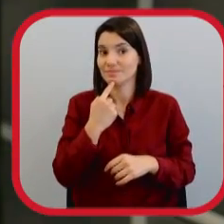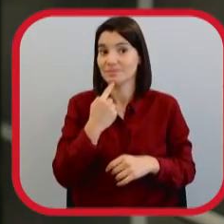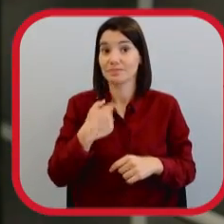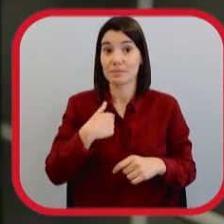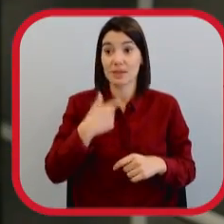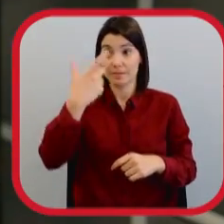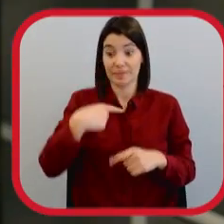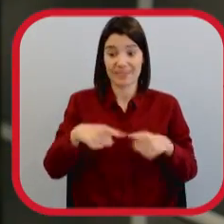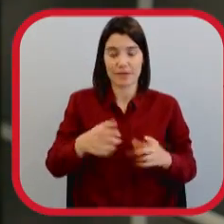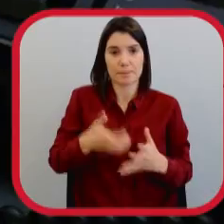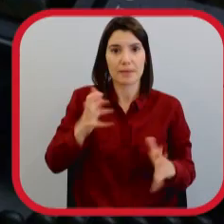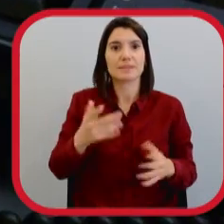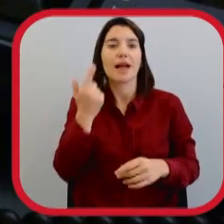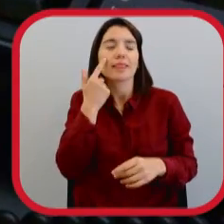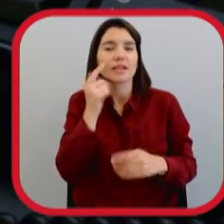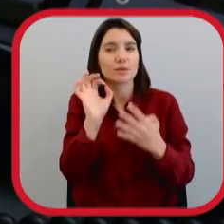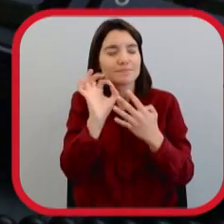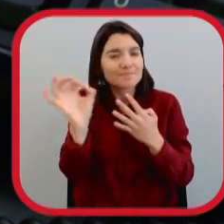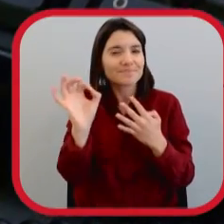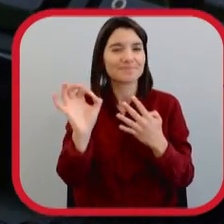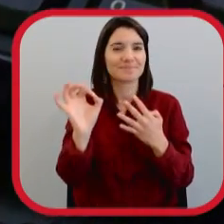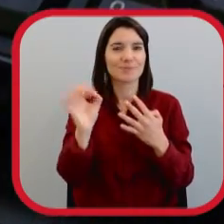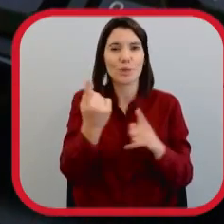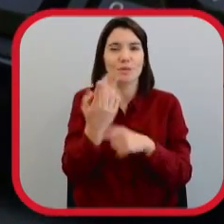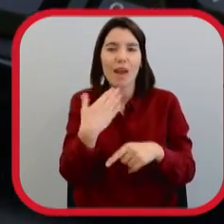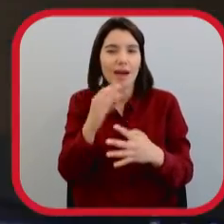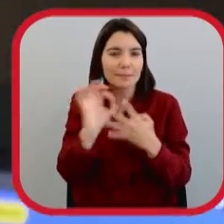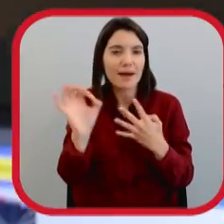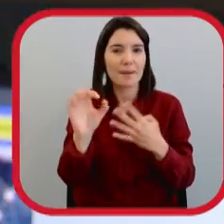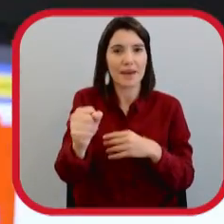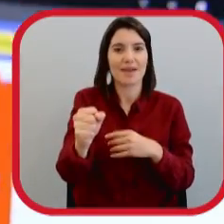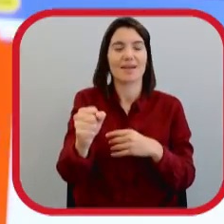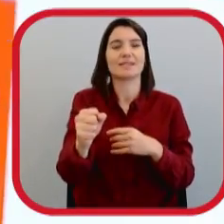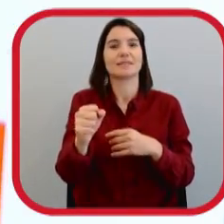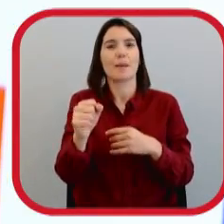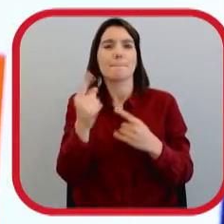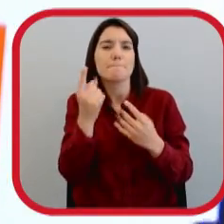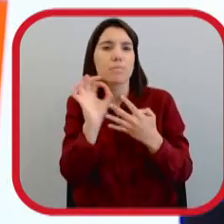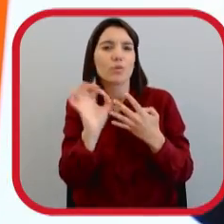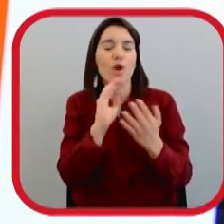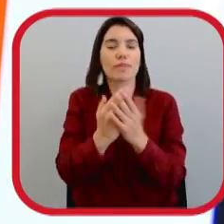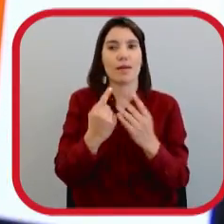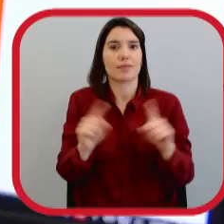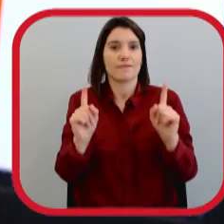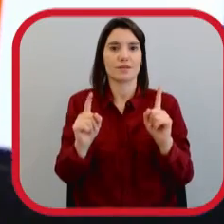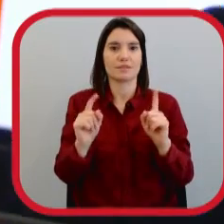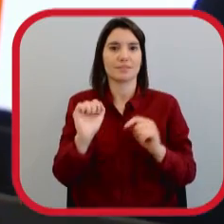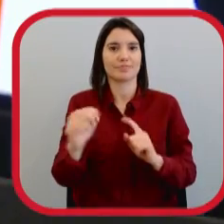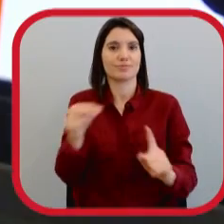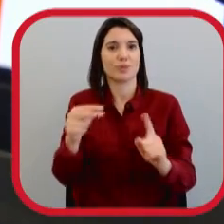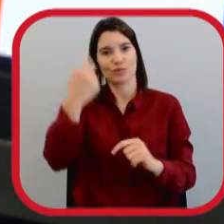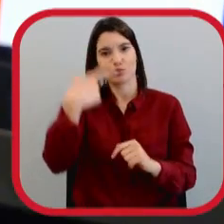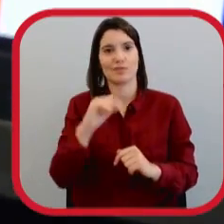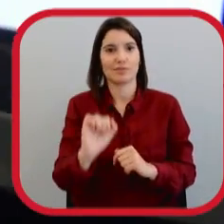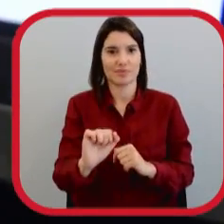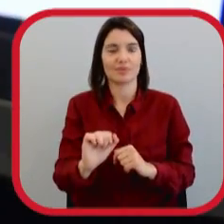para distinguir dos outros, é preciso estar atento ao detalhe. E é tentar encontrar aquele pormenor que vai fazer a diferença no ângulo em